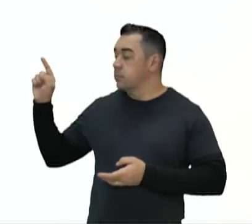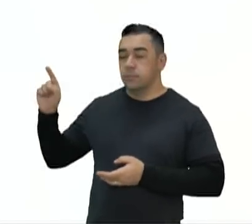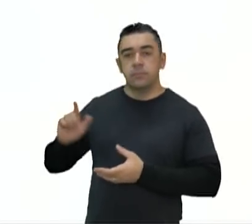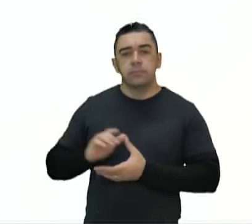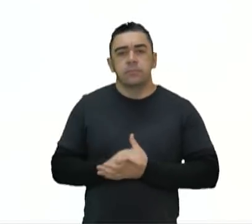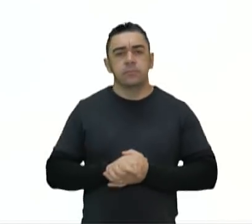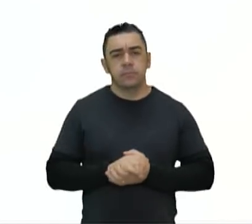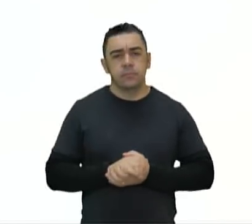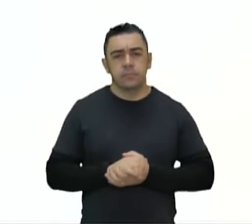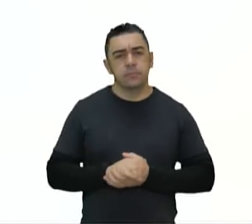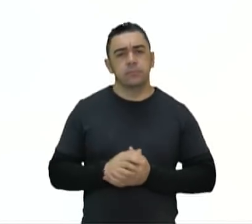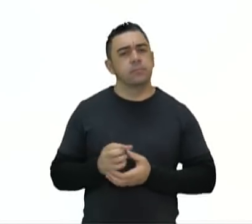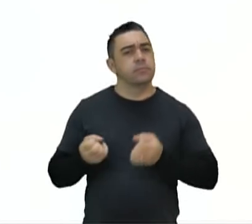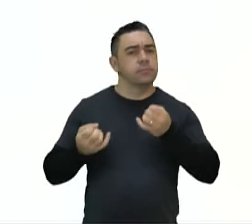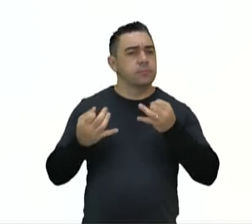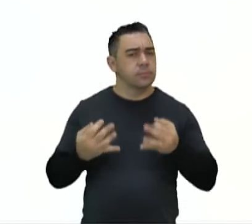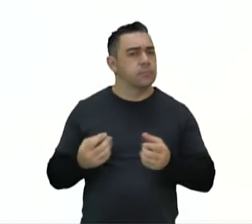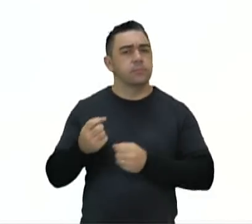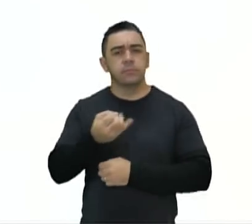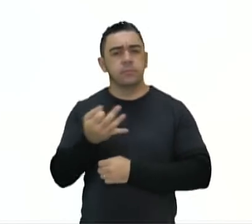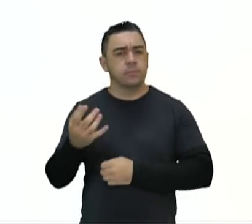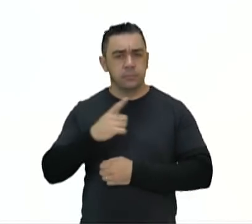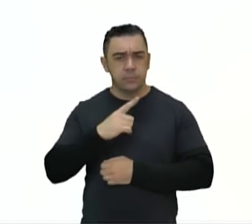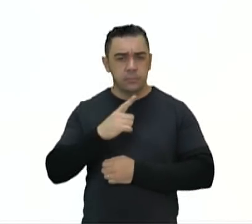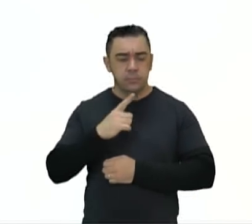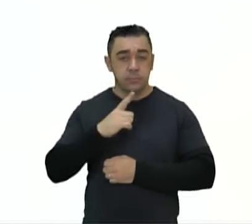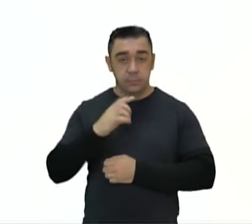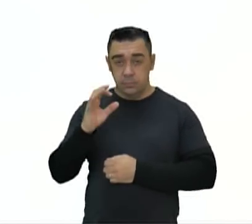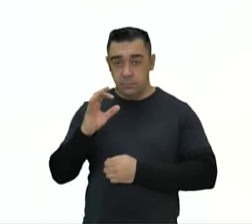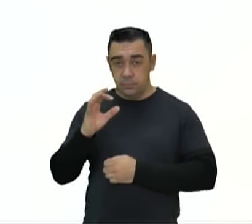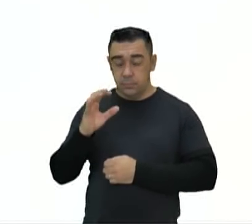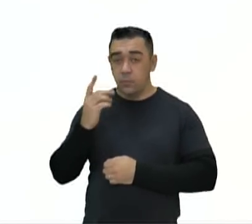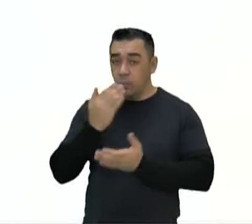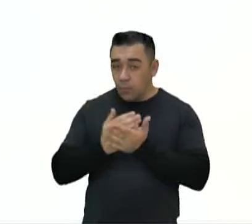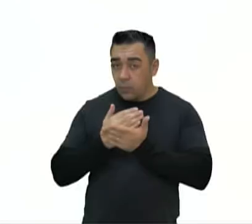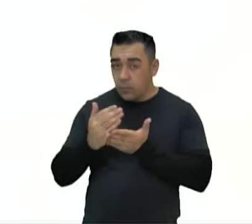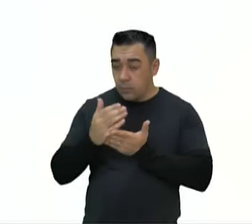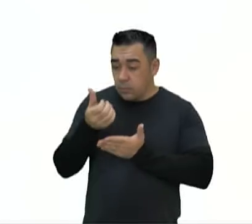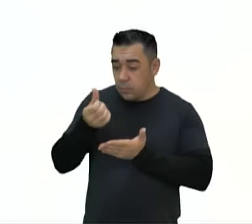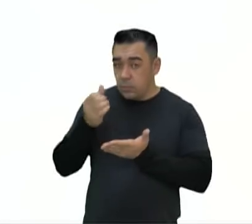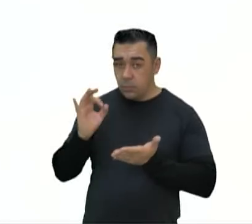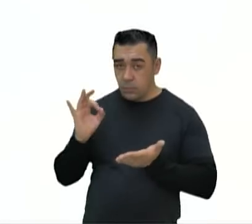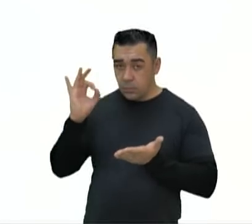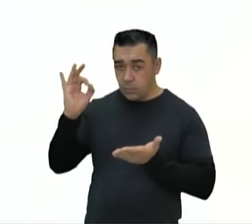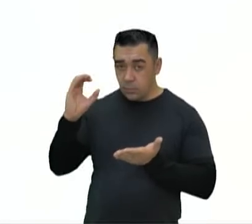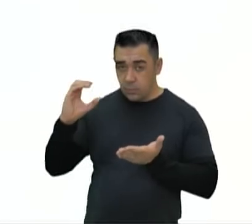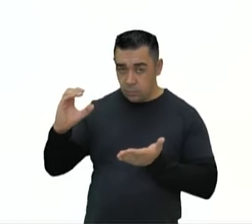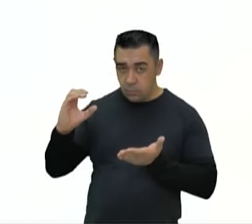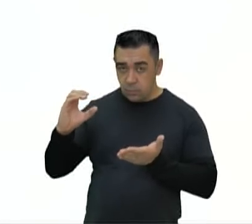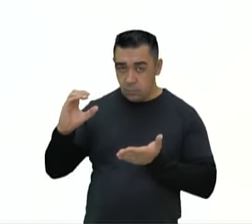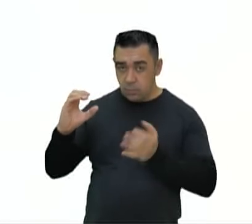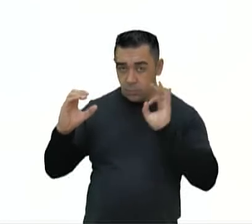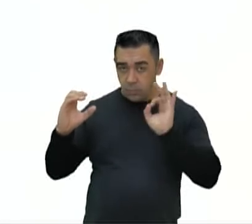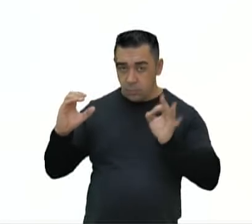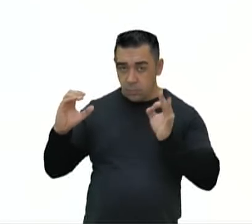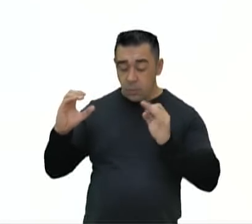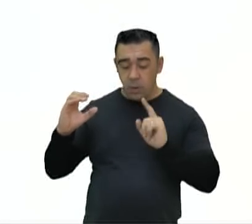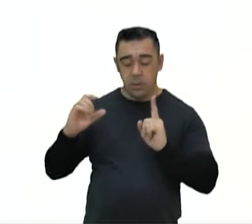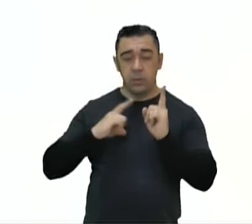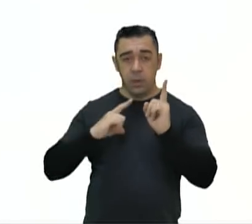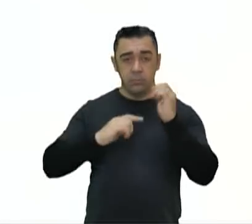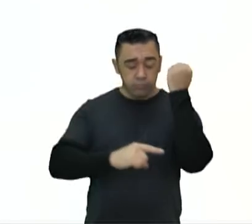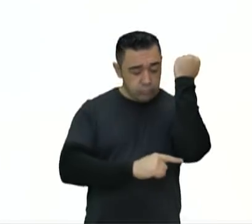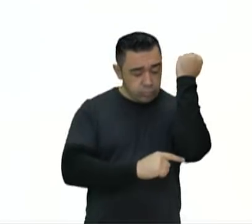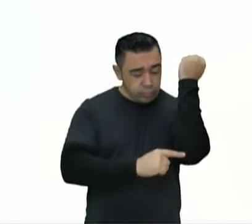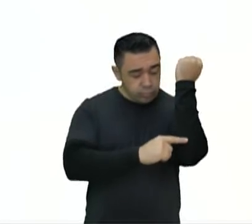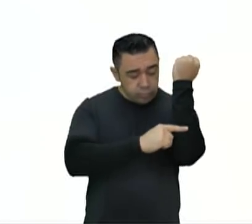A medida da temperatura começa em 6 graus Celsius. Nessa reta, seria um termômetro,